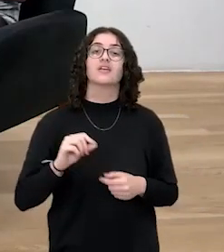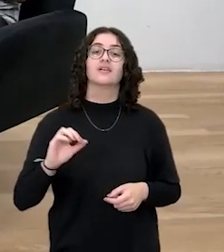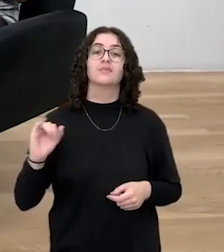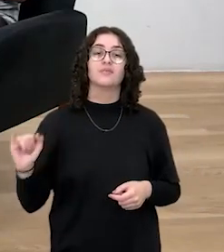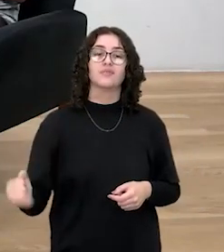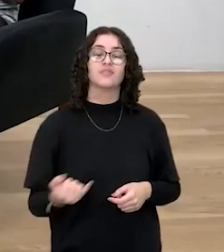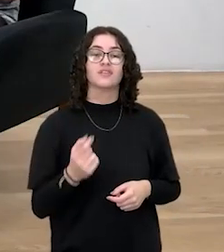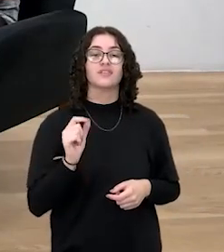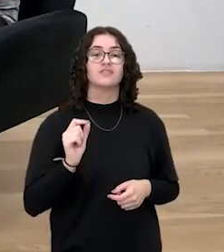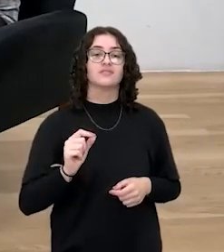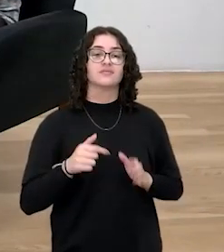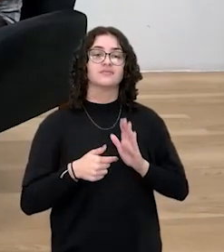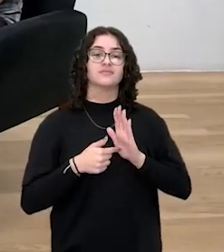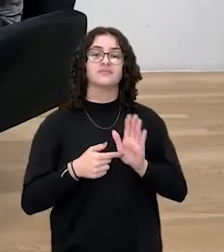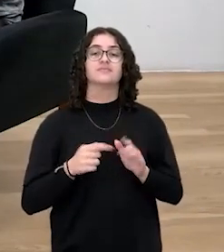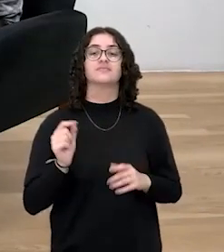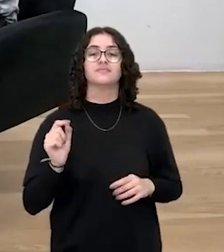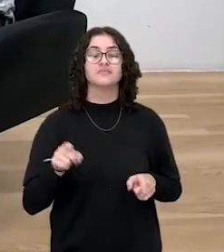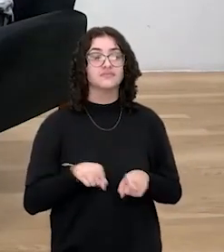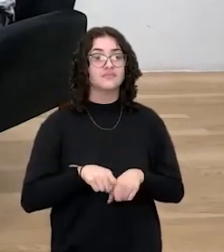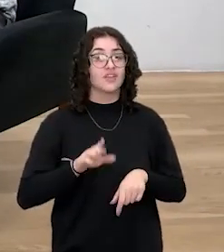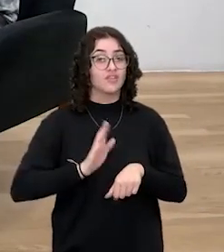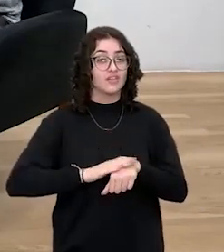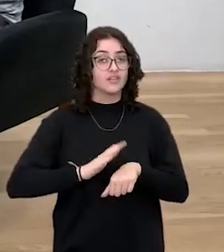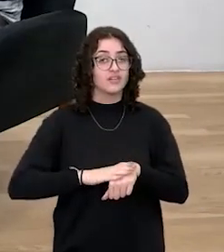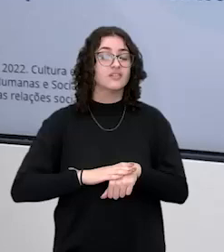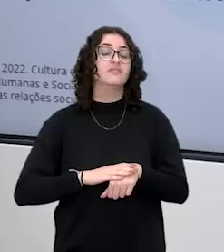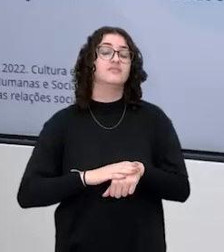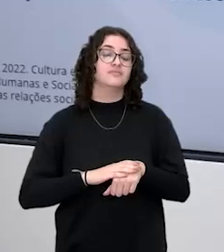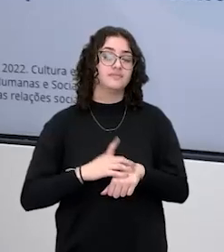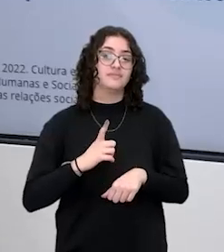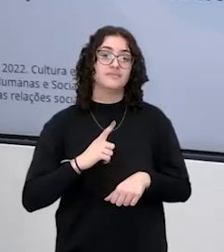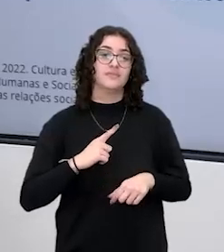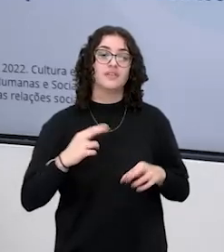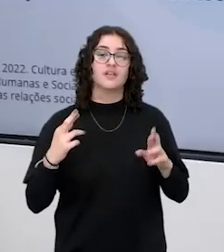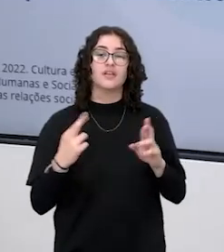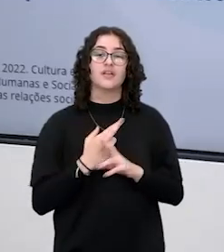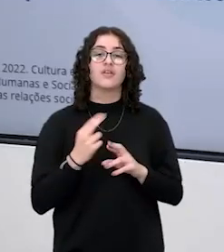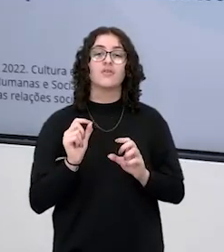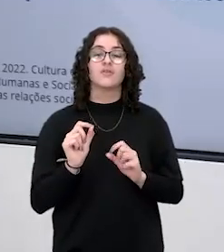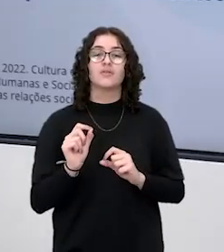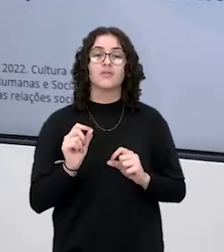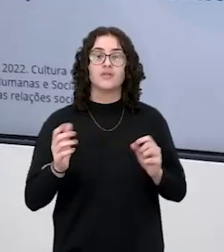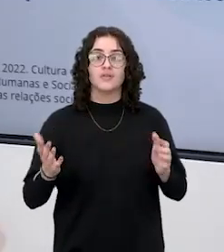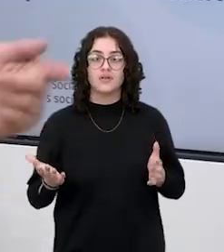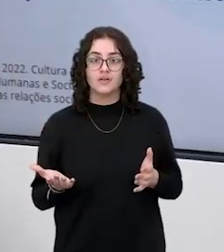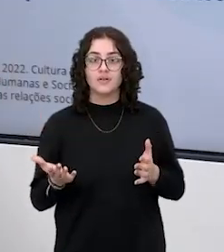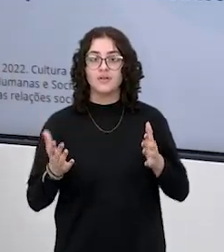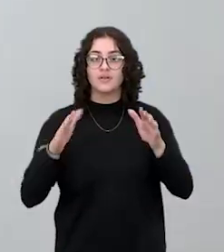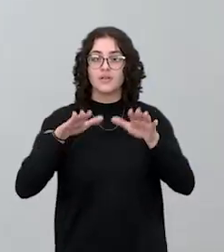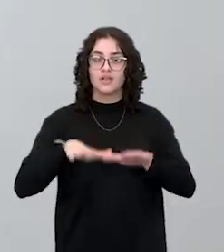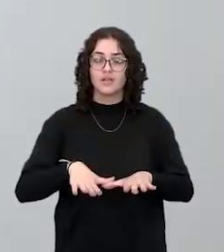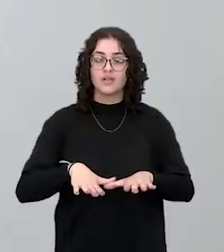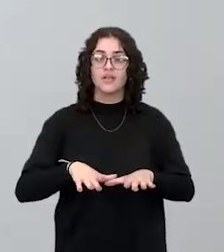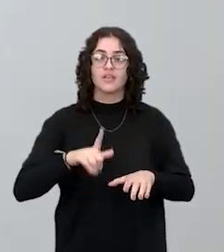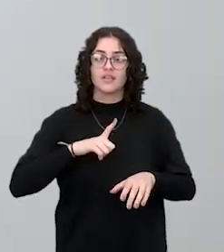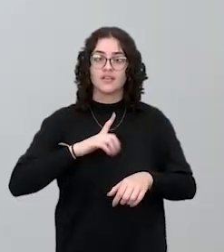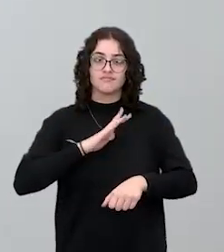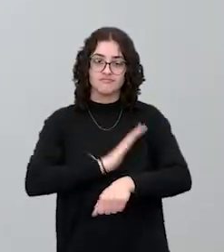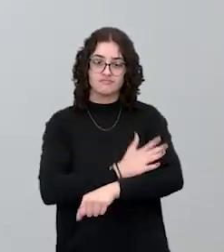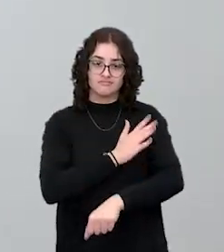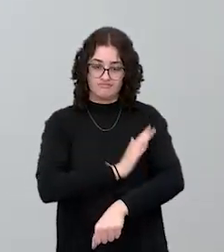um toque sobre um trabalho também que a gente está fazendo relacionado à inclusão, que é a trilha antirracista. Isso. Dá um toque.